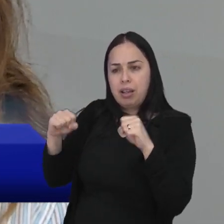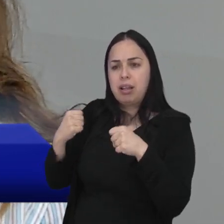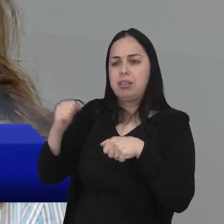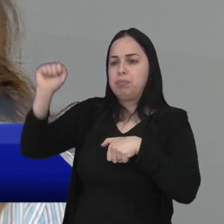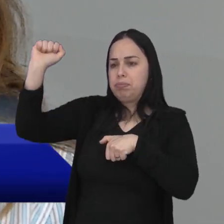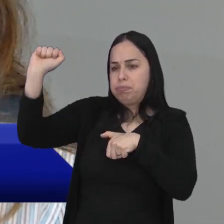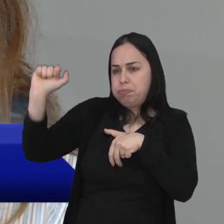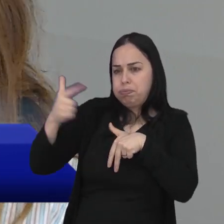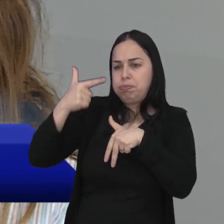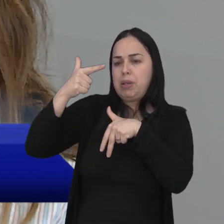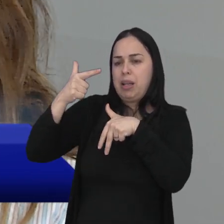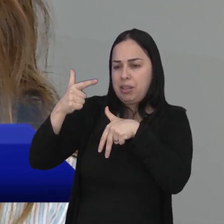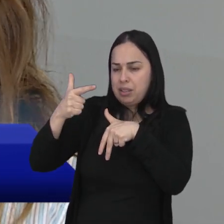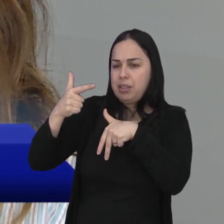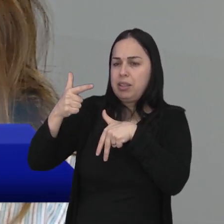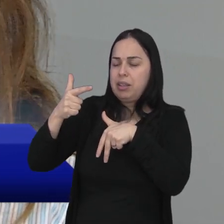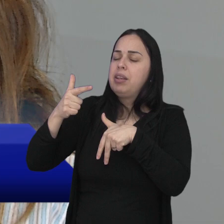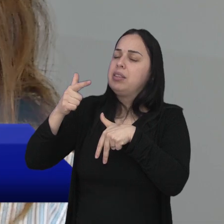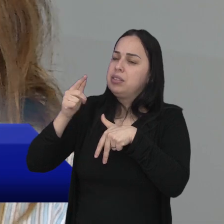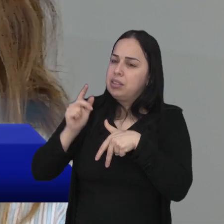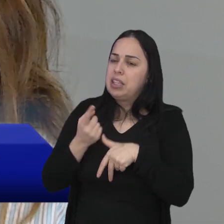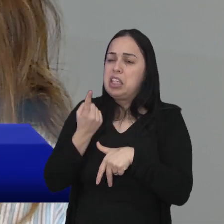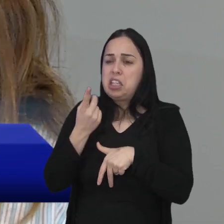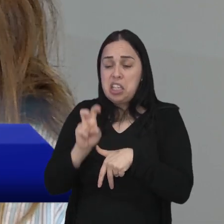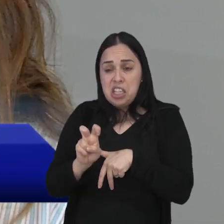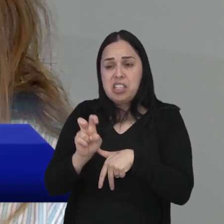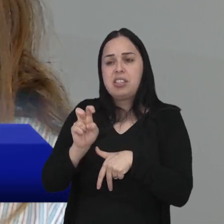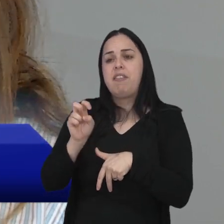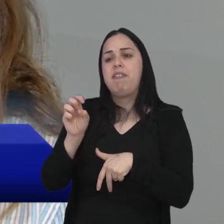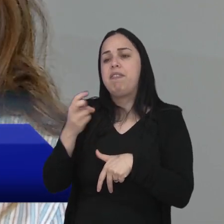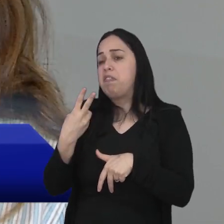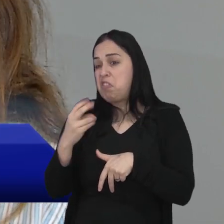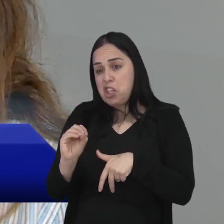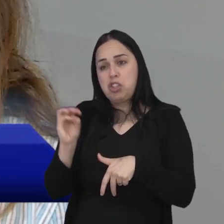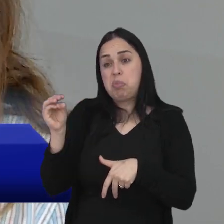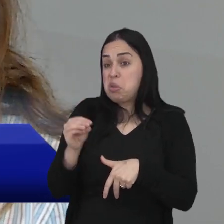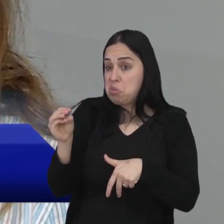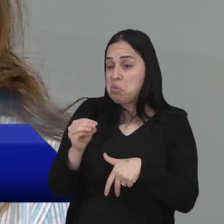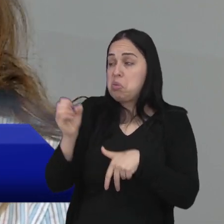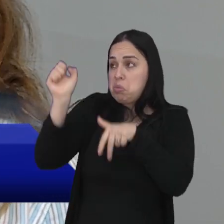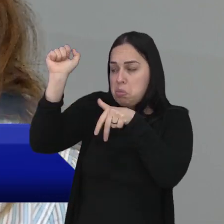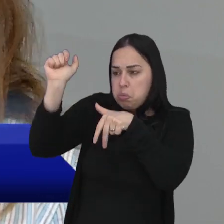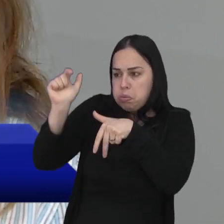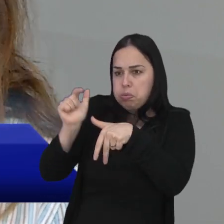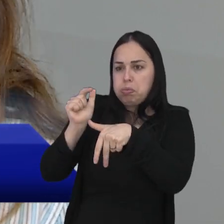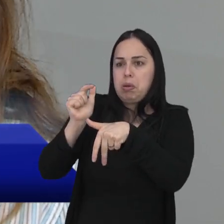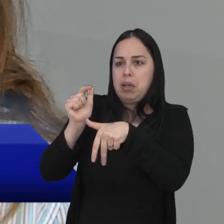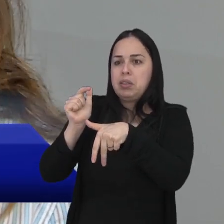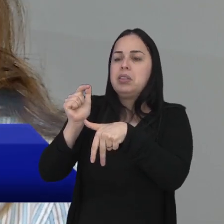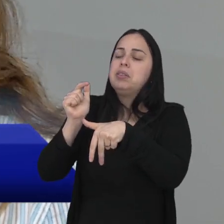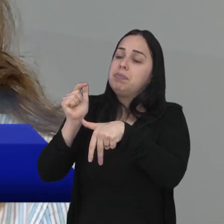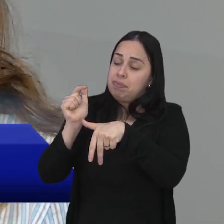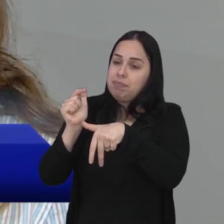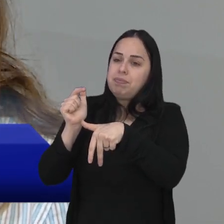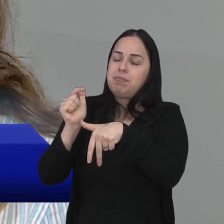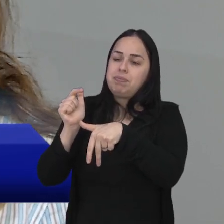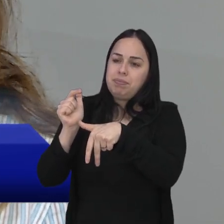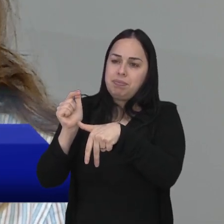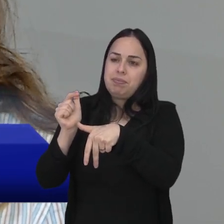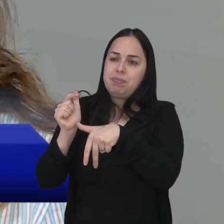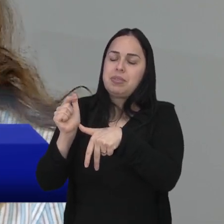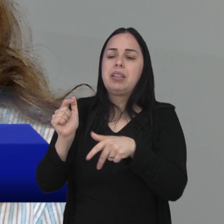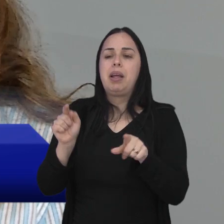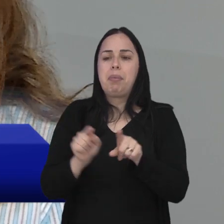atividades físicas, se expor à luz solar, né, por menor que seja, mas 15, 20 minutinhos de exposição solar sem